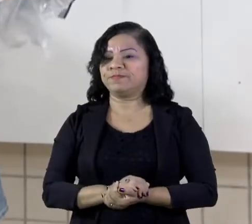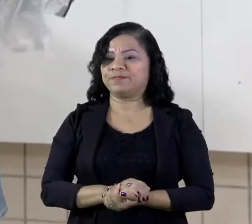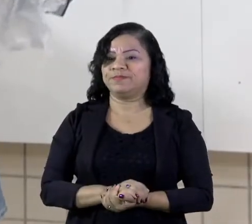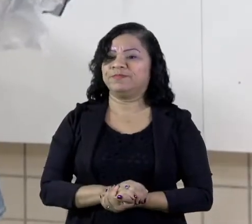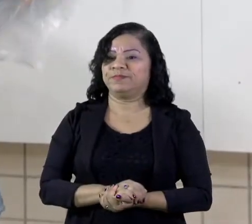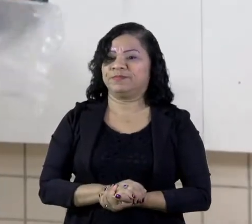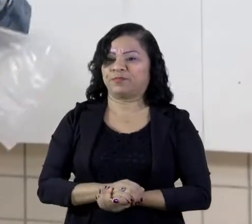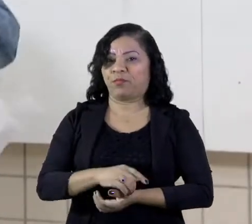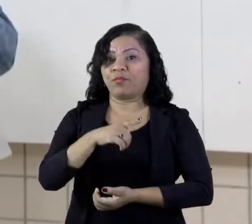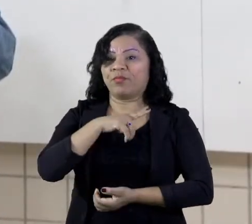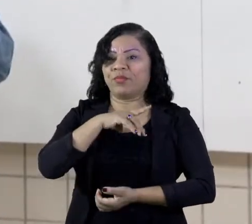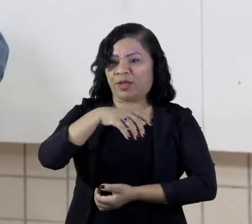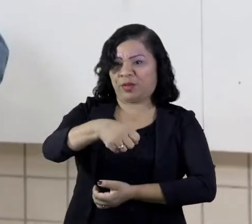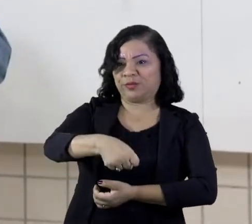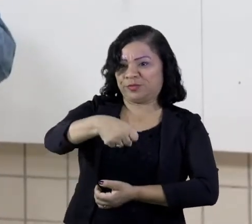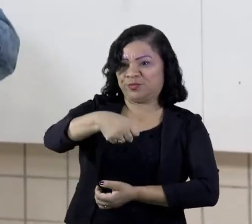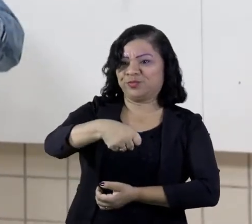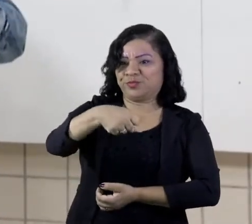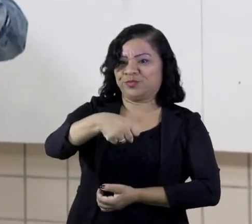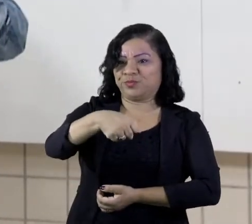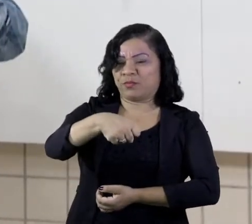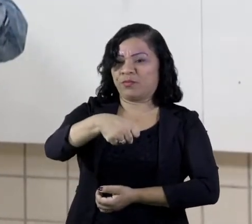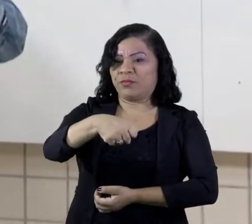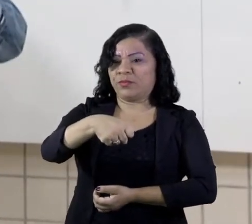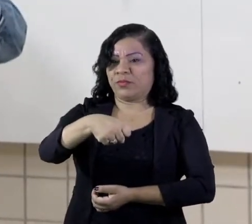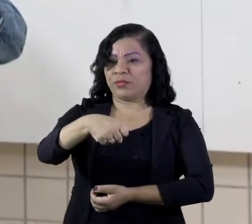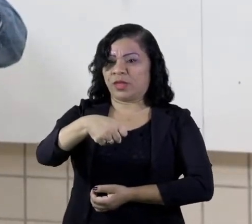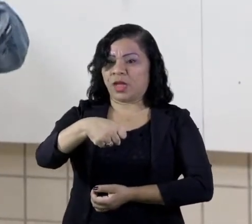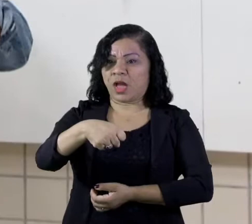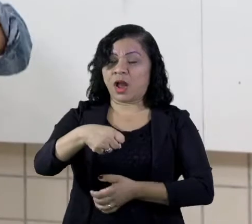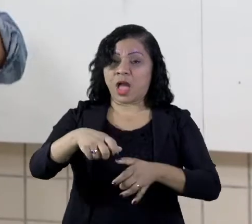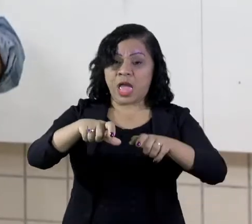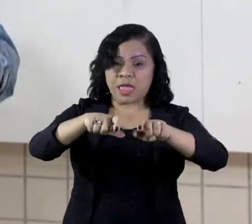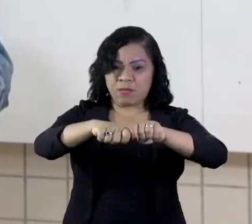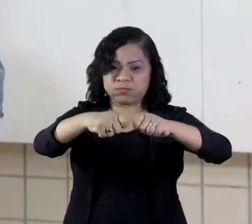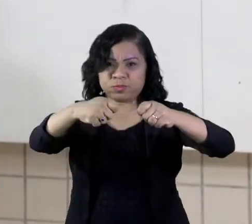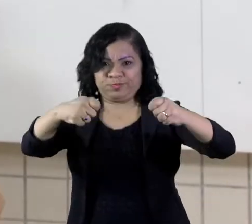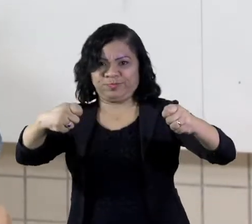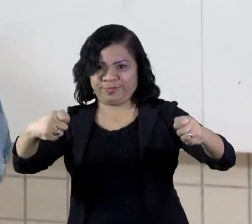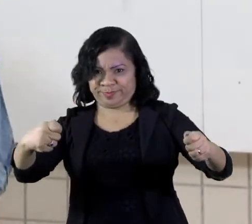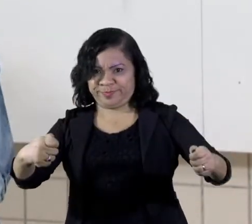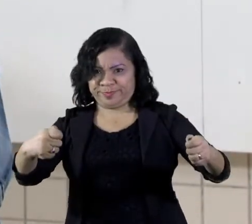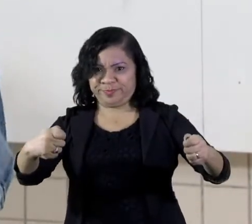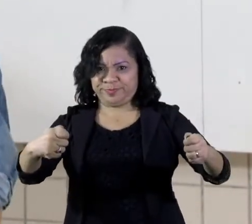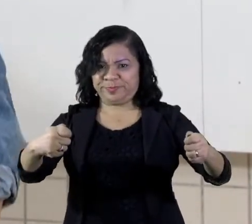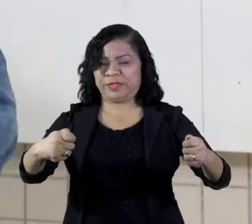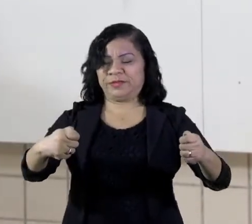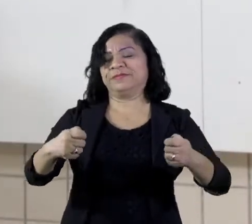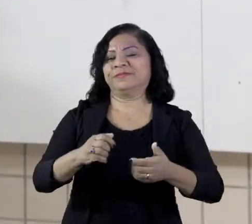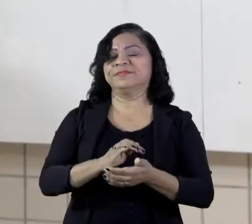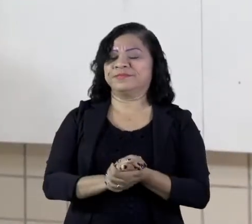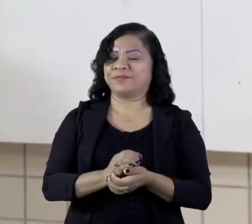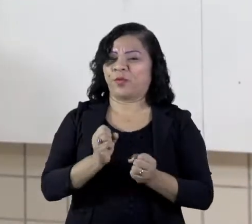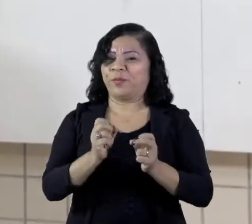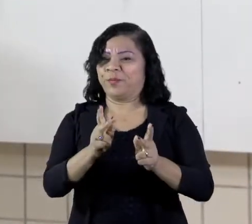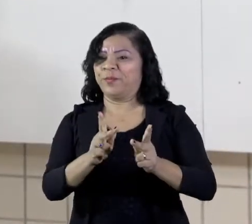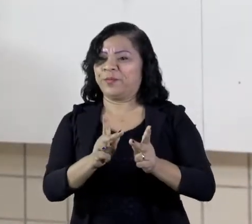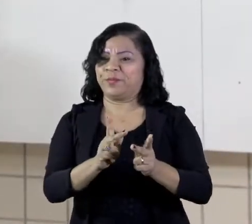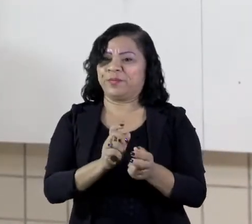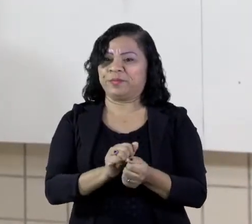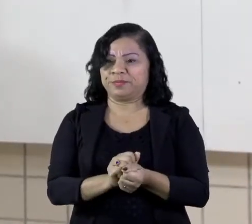Tenho aqui um saco e eu vou reparti-los agora, beleza? Então,